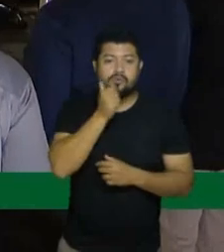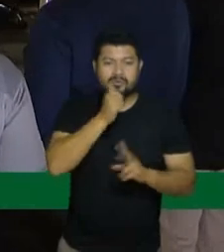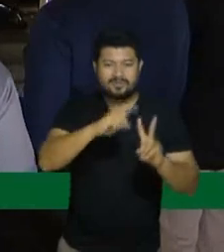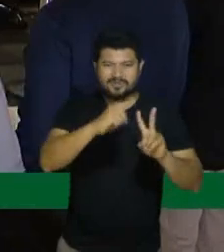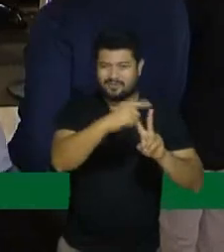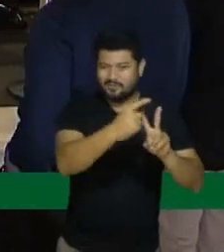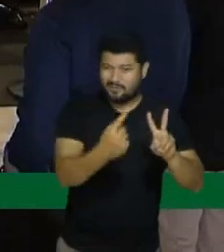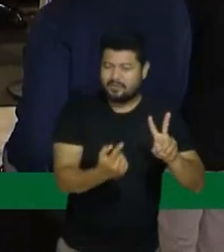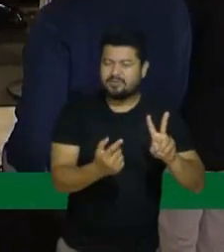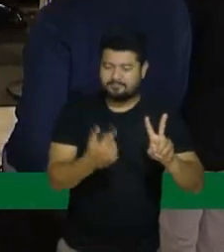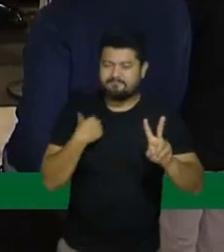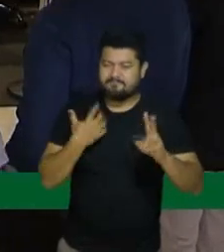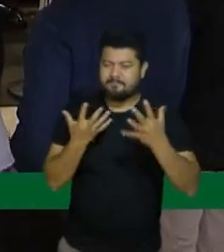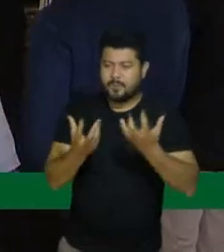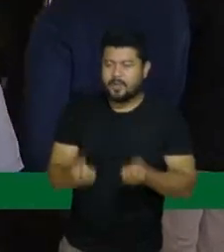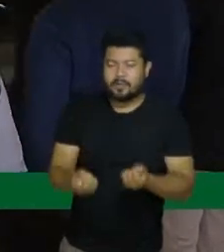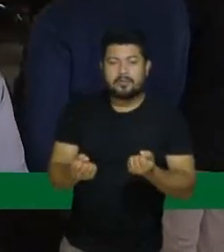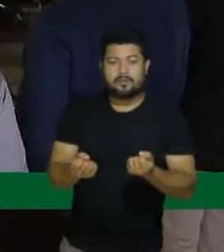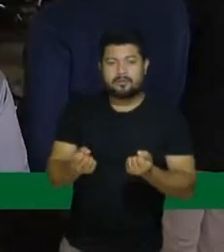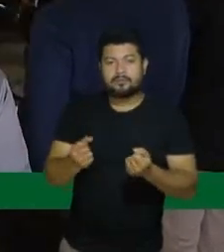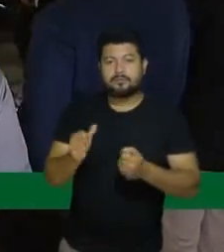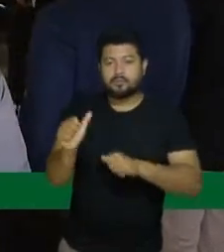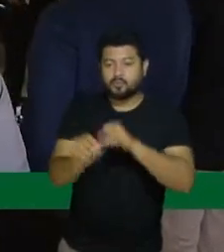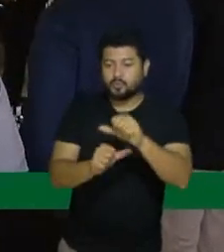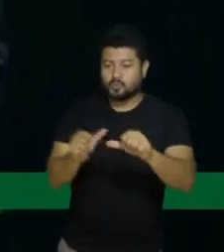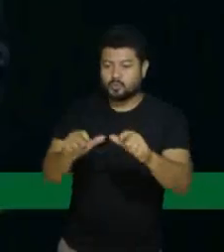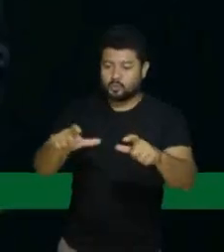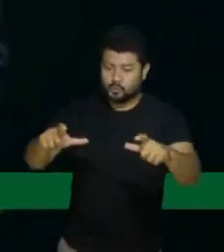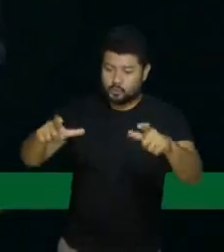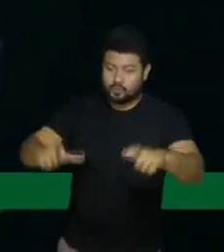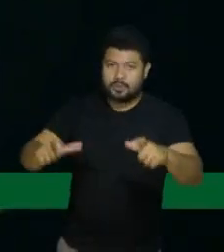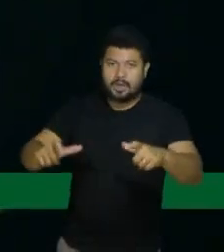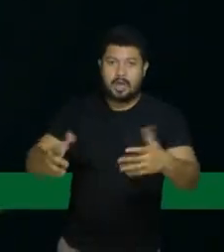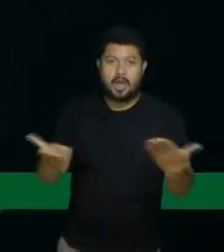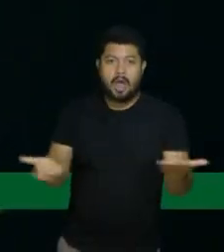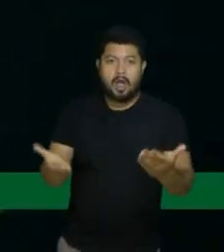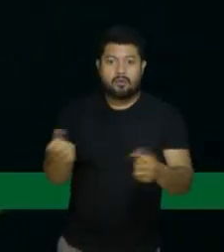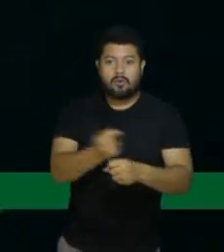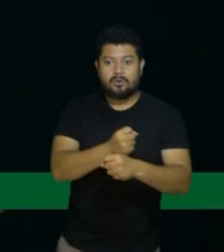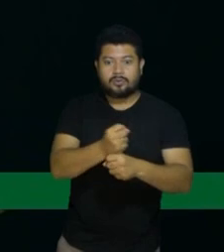grande agora o Hospital Santa Isabel este ano vamos fazer 115